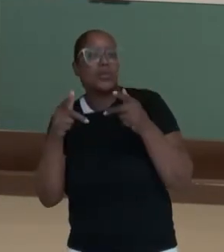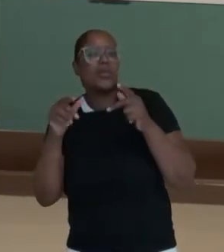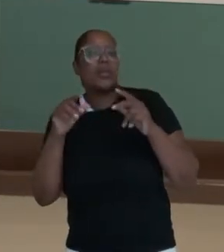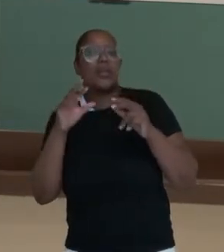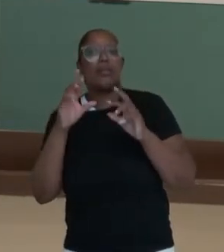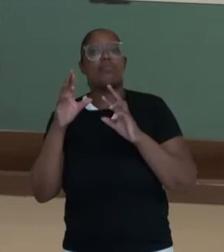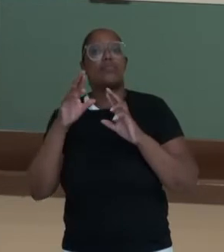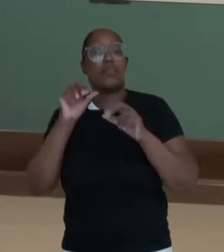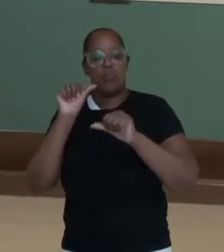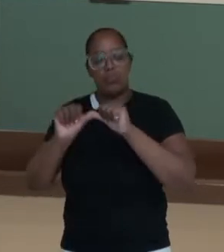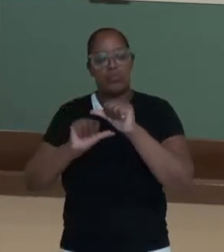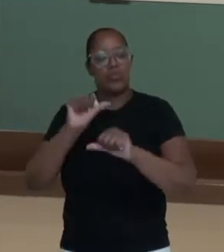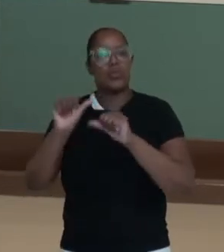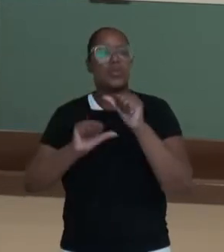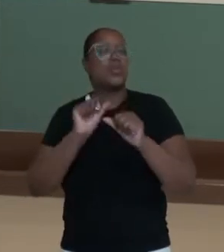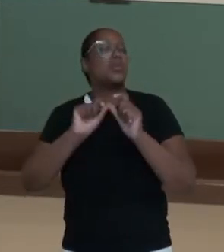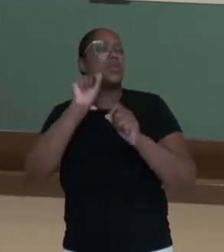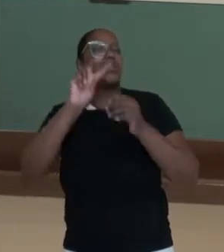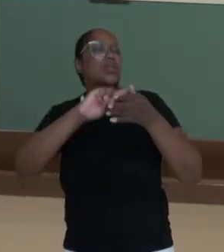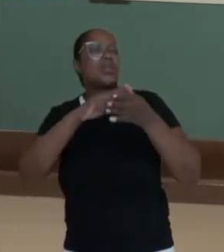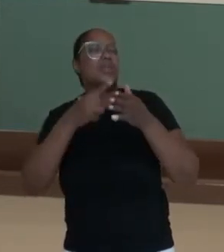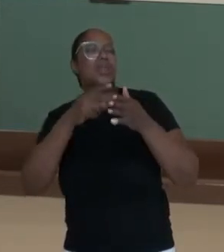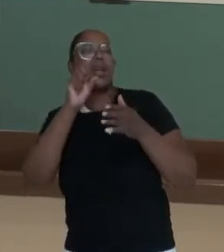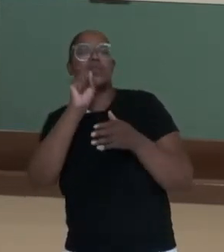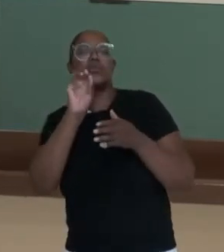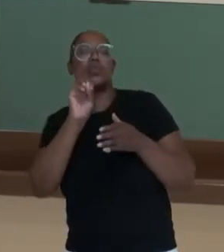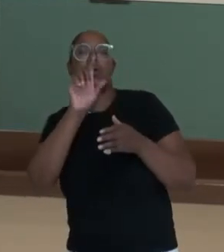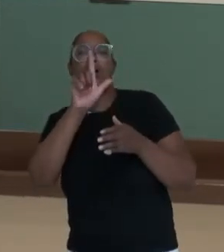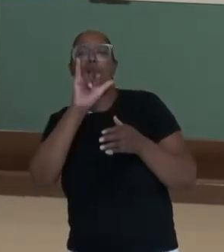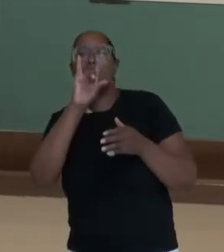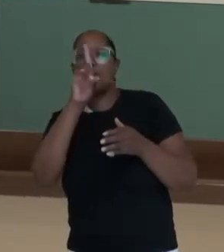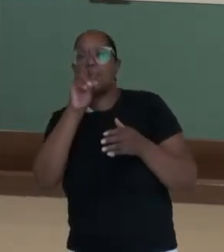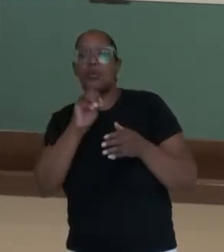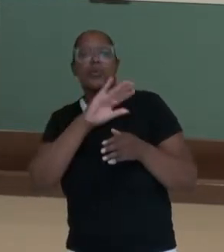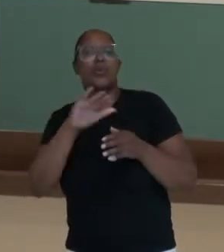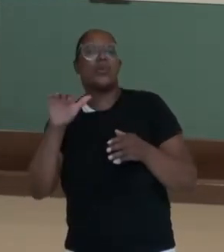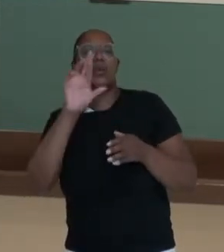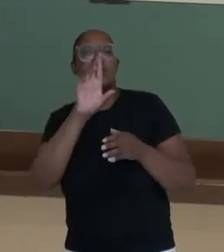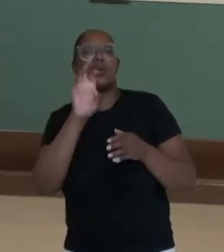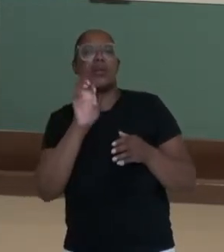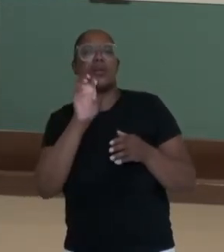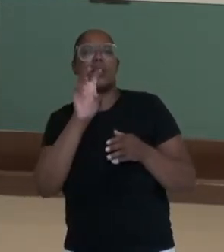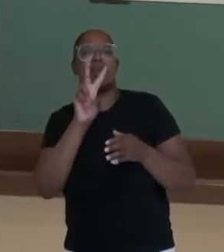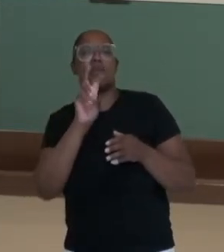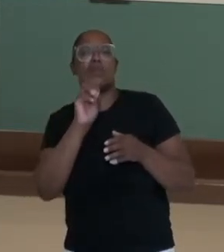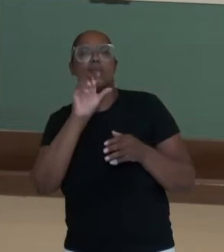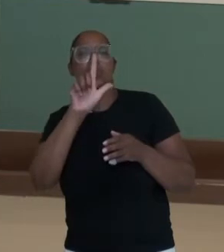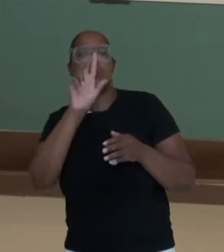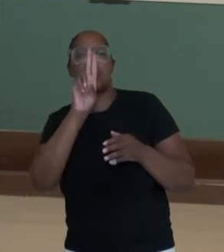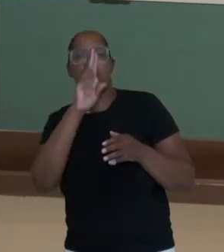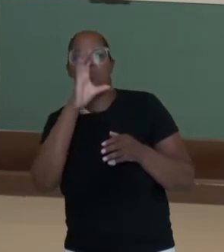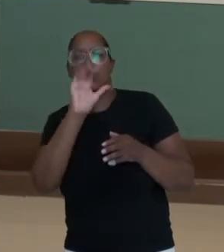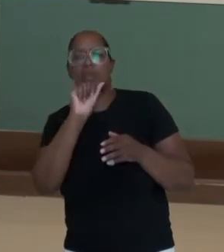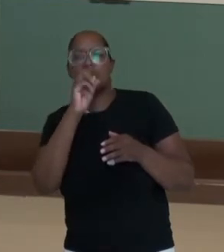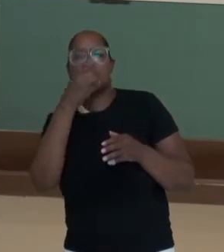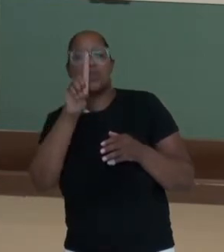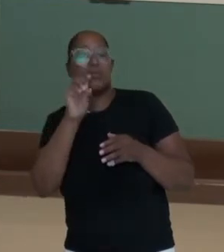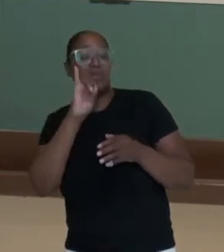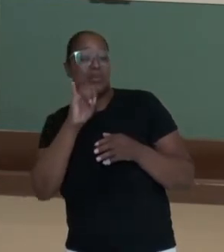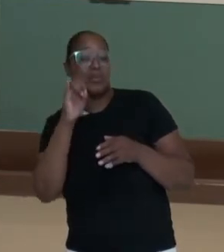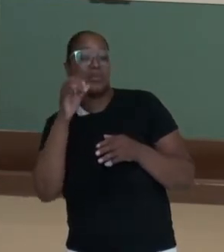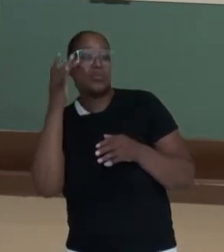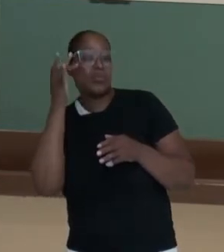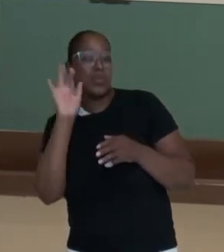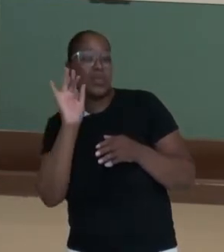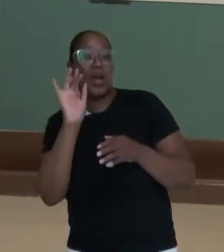que é um sólido de revolução? Vocês sabem me dizer o que é? Se não sabem, gente, significa que a gente não entendeu. Porque tem aquela fala, né, que